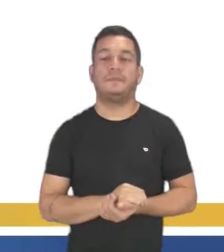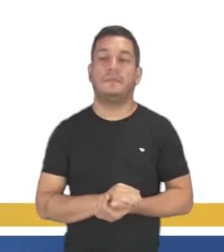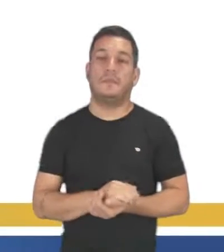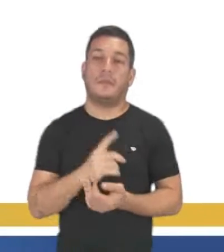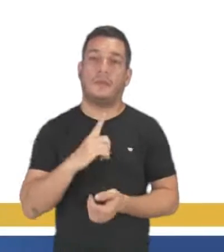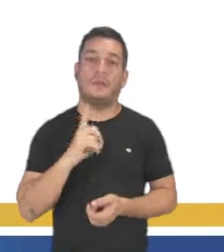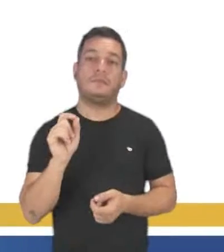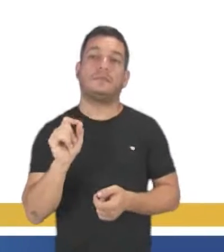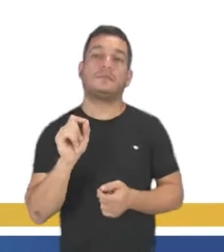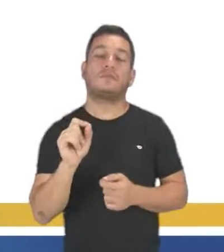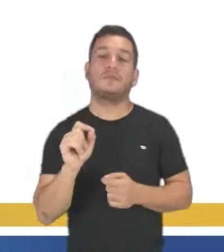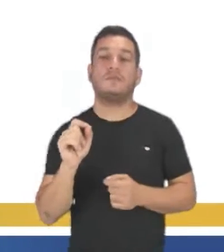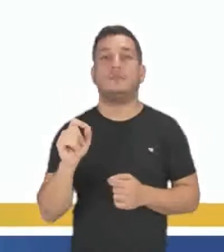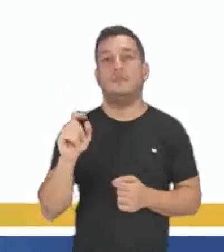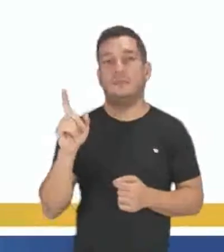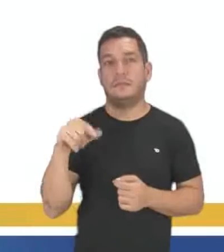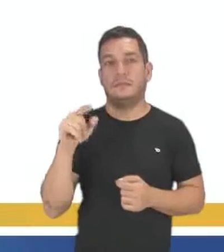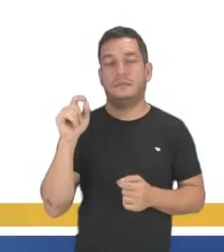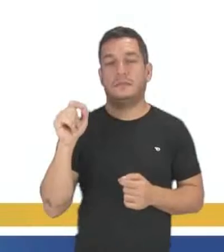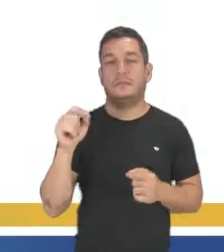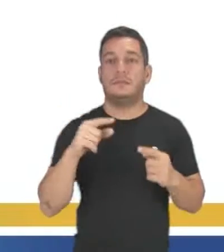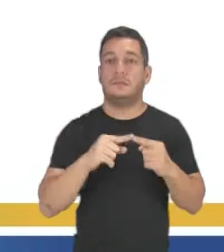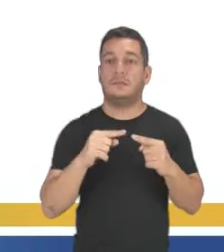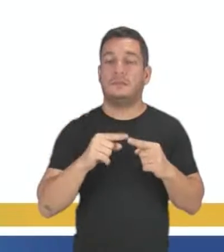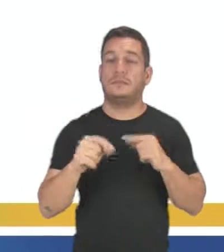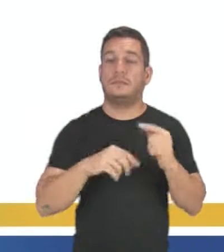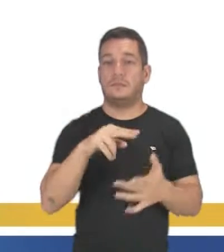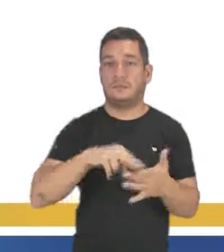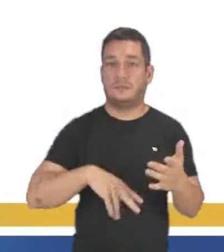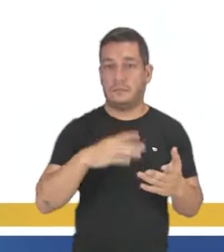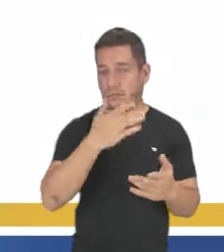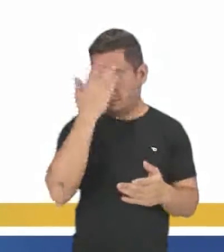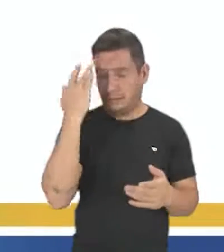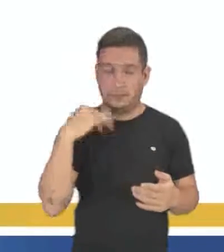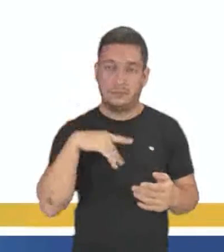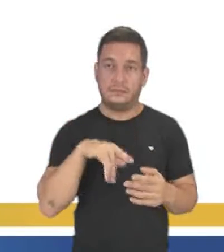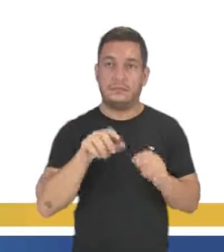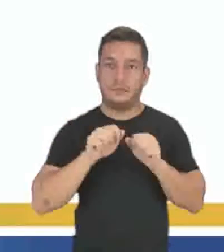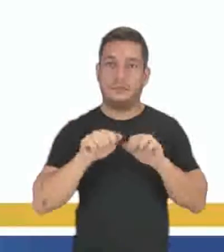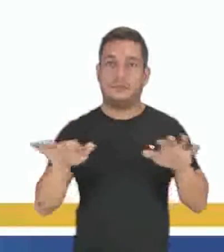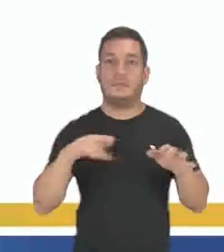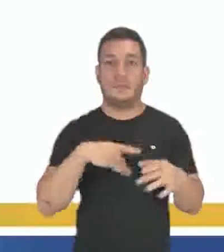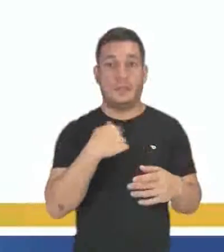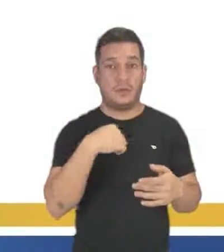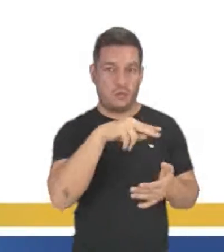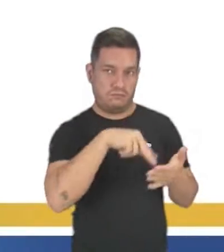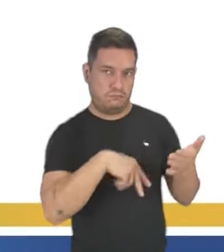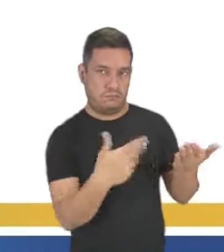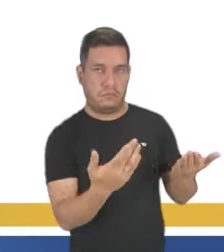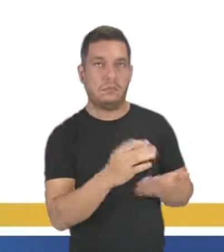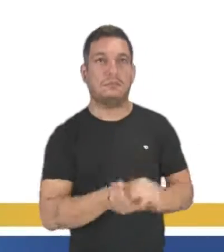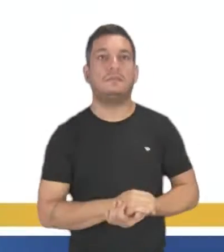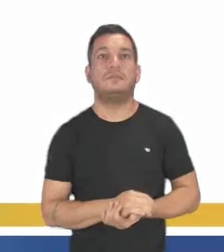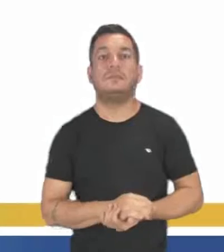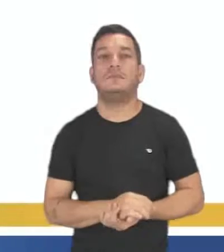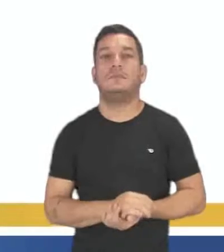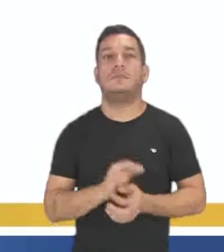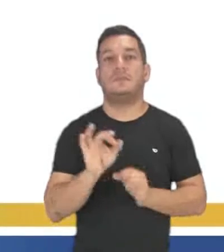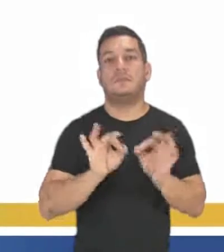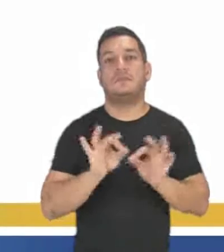persuasão, ou seja, no convencimento do leitor. O contra-argumento sempre reforça um argumento